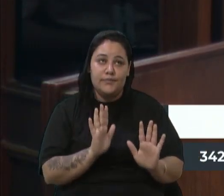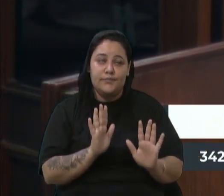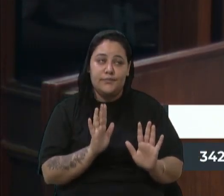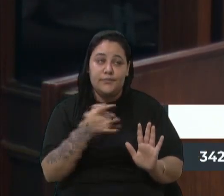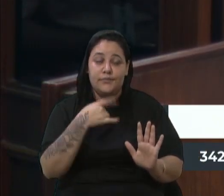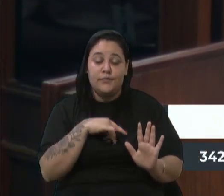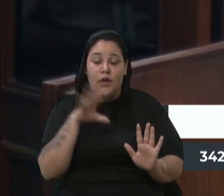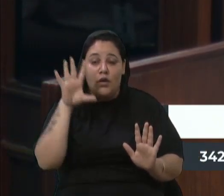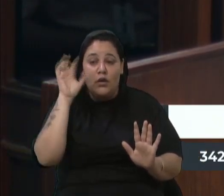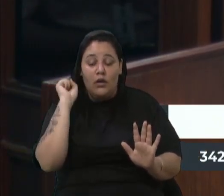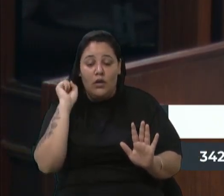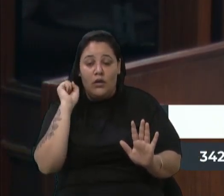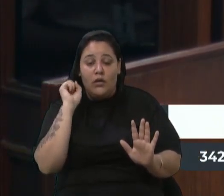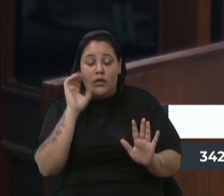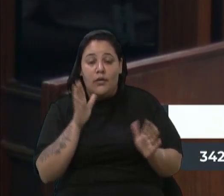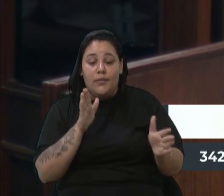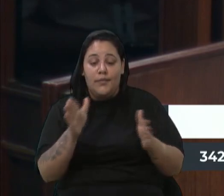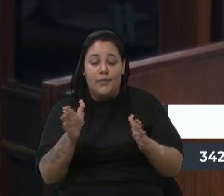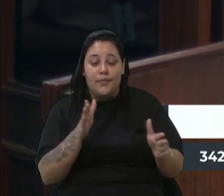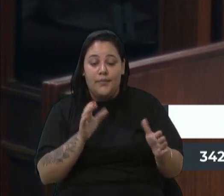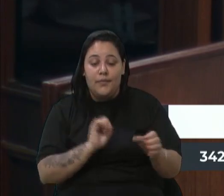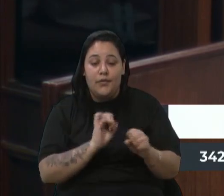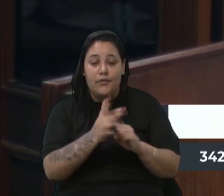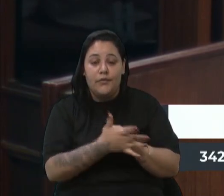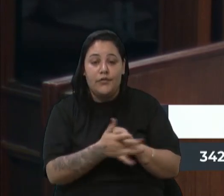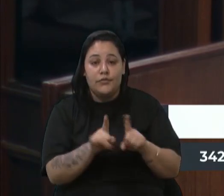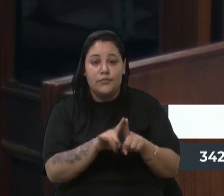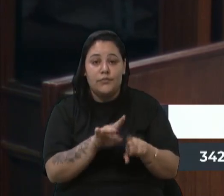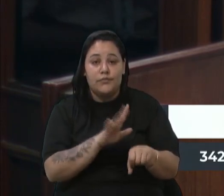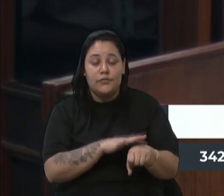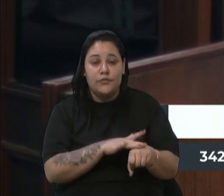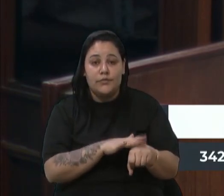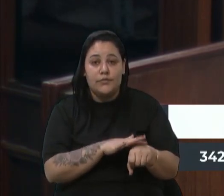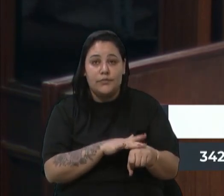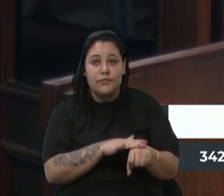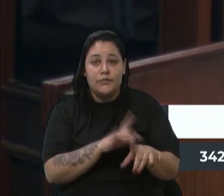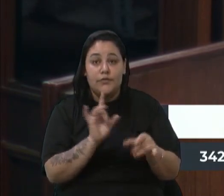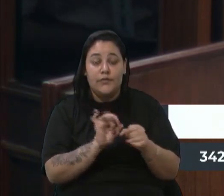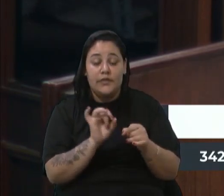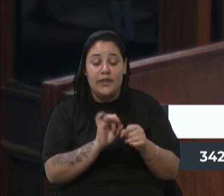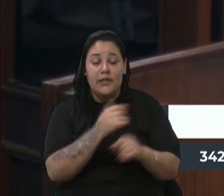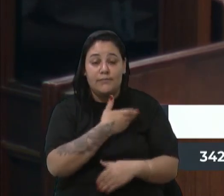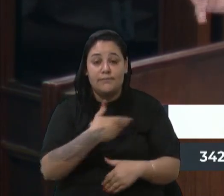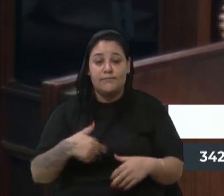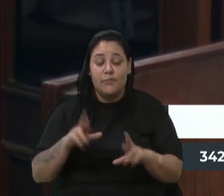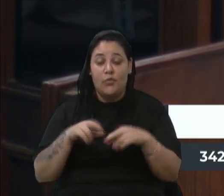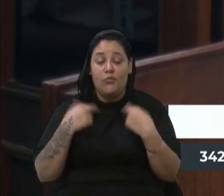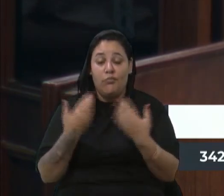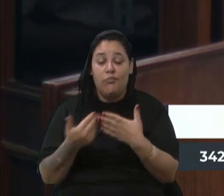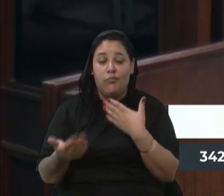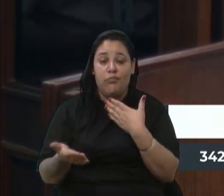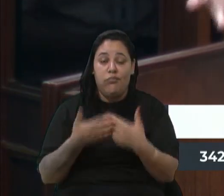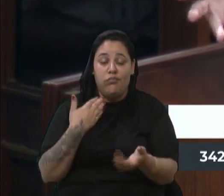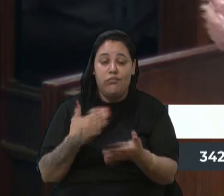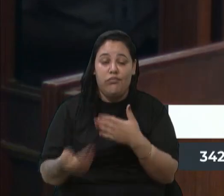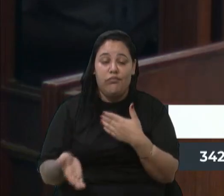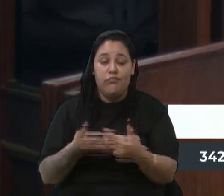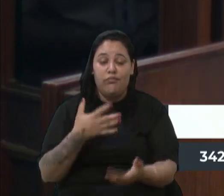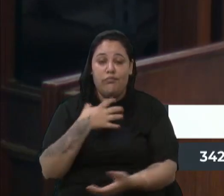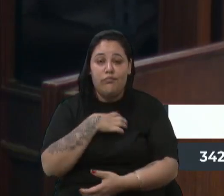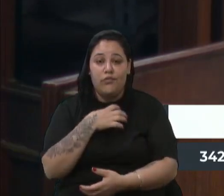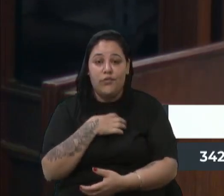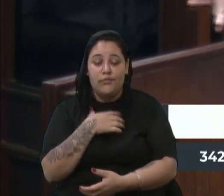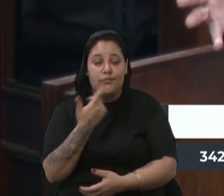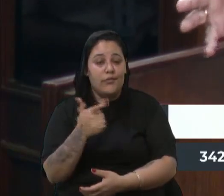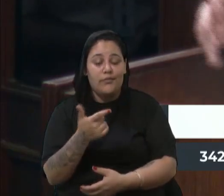pegamos um período de pandemia, eles fizeram aquelas audiências como eles quiseram, da forma que eles quiseram, não